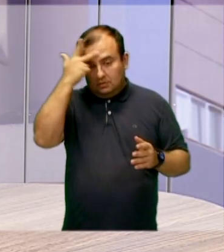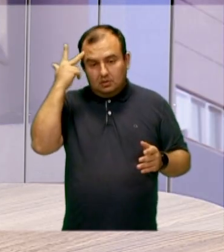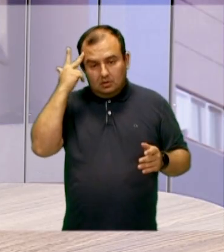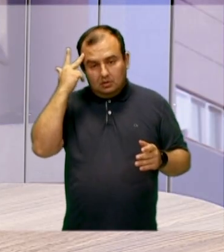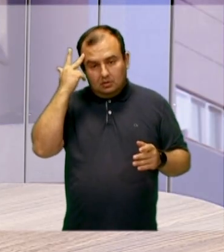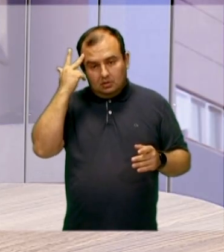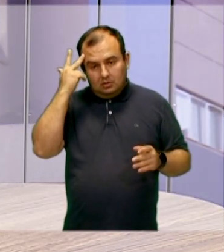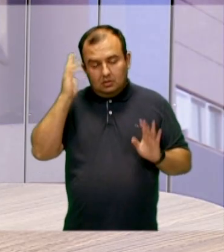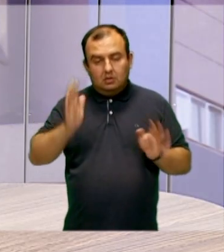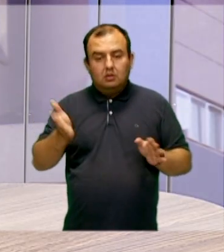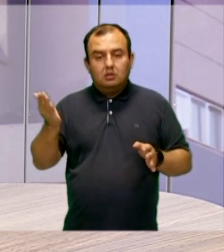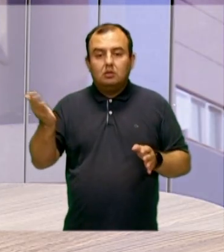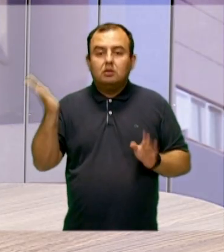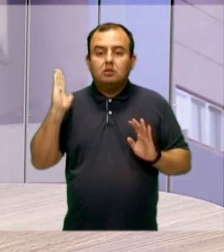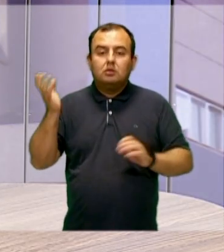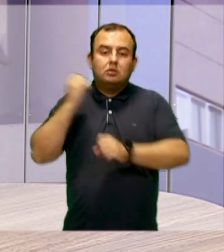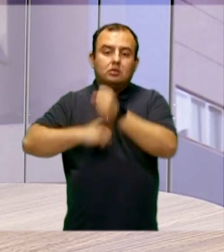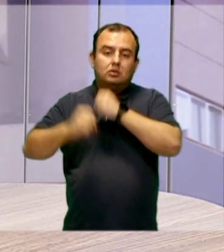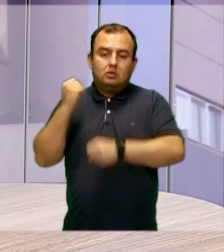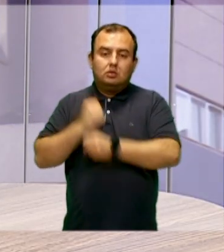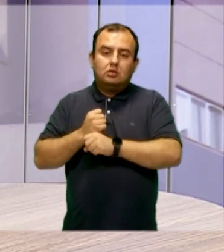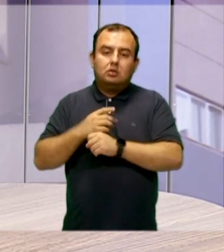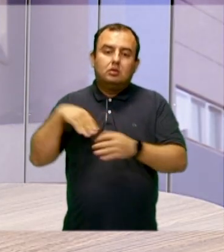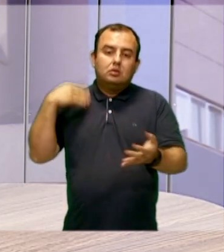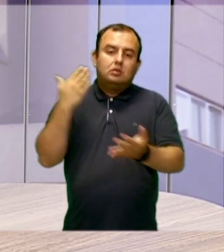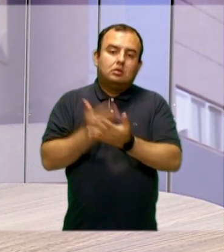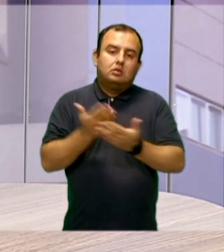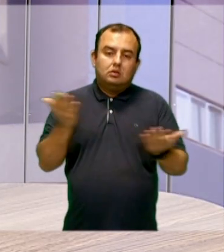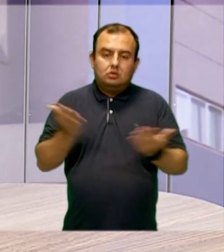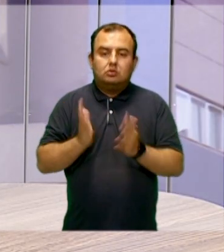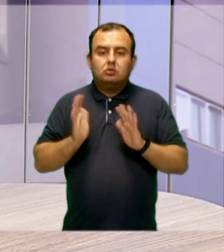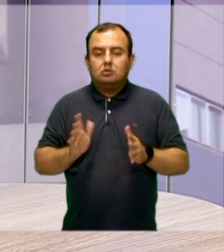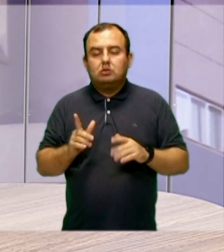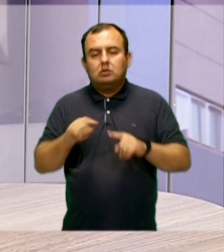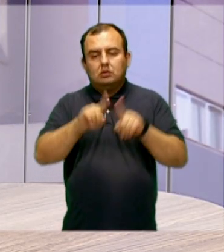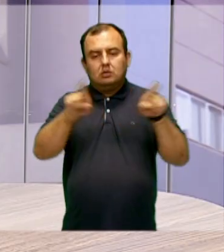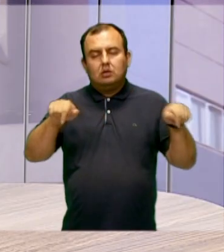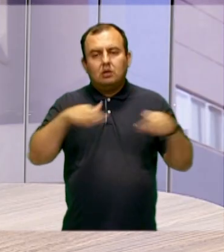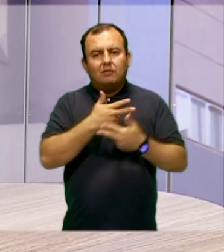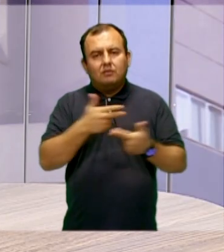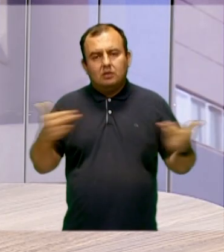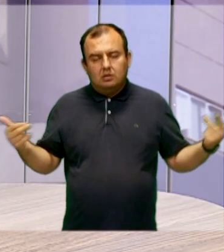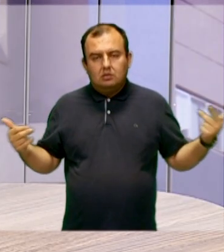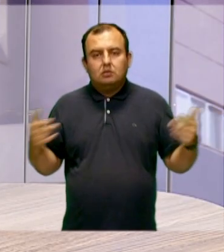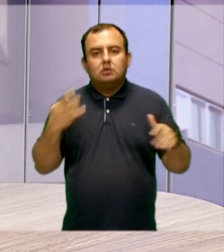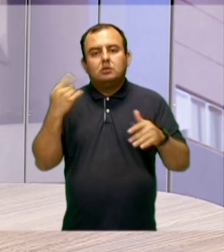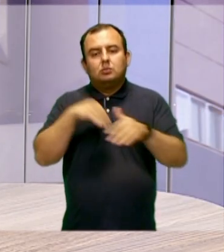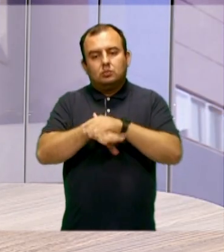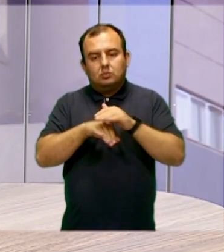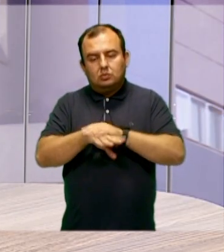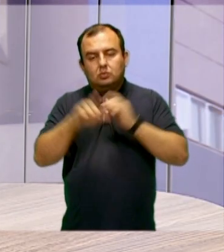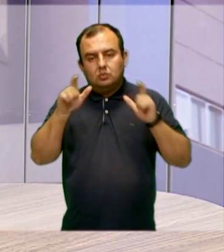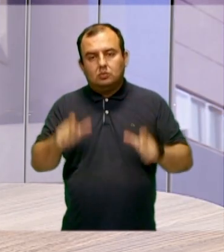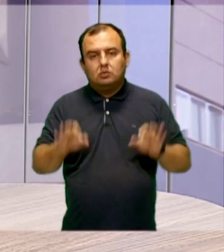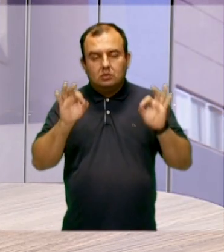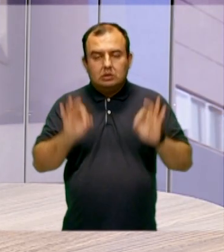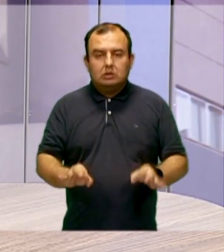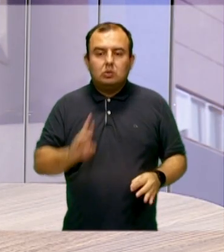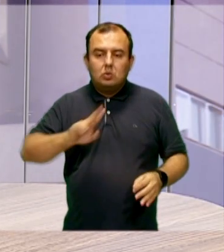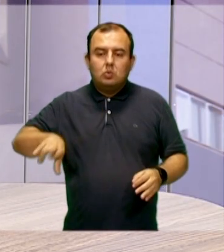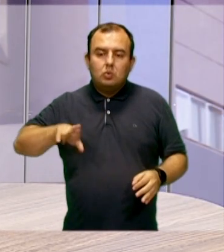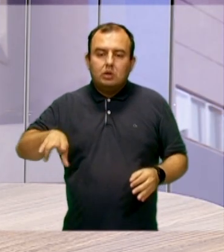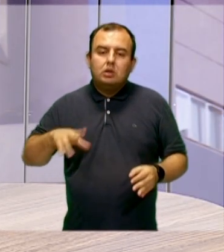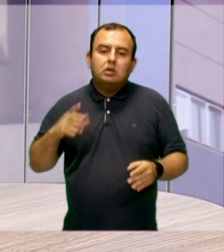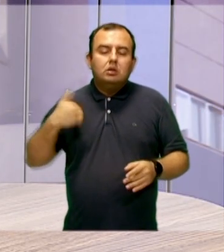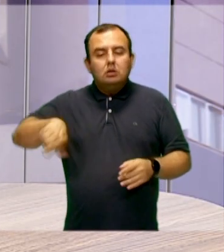acabaram, isso já veio, né, do ano passado para cá. Então, várias salas com vários arquivos, que não é o local adequado. Nós